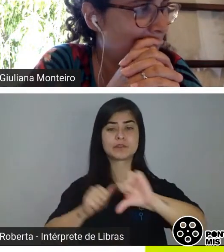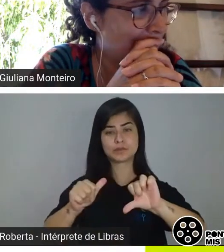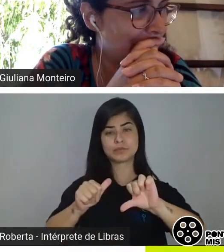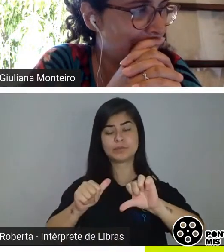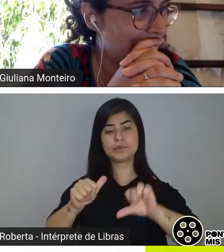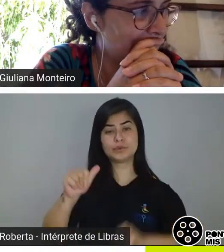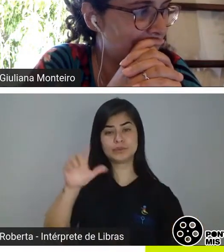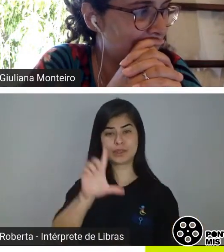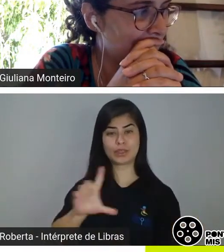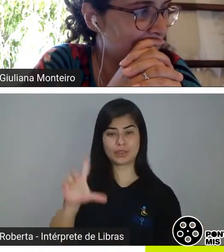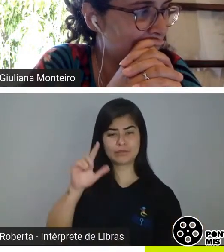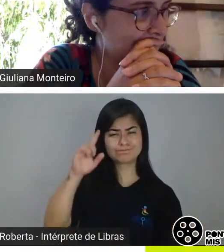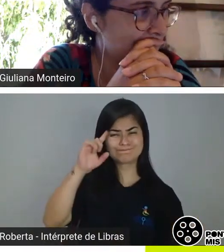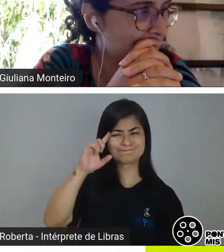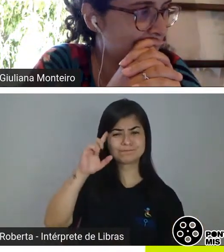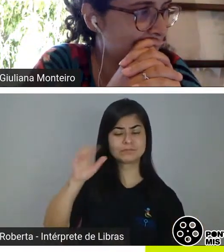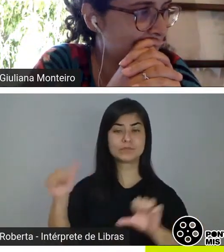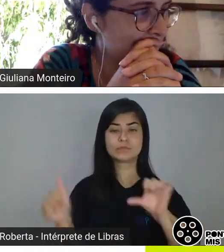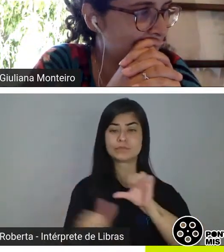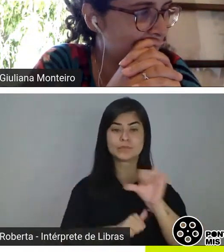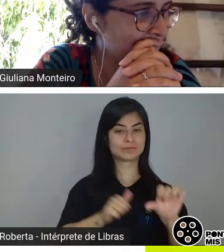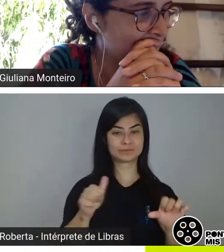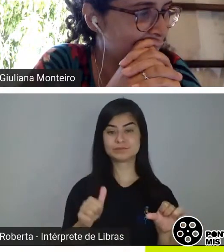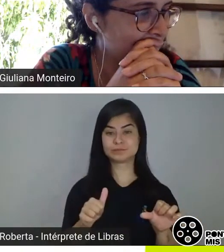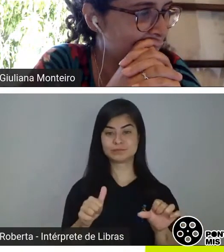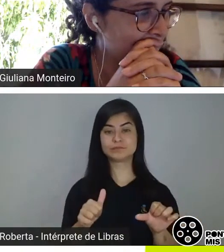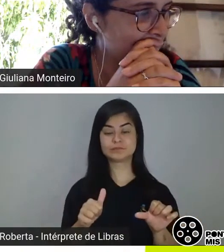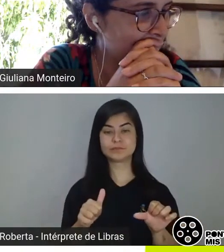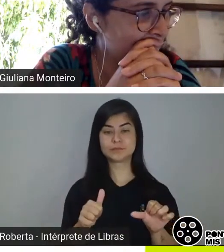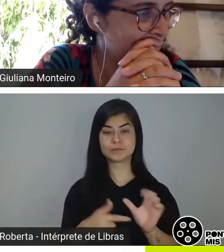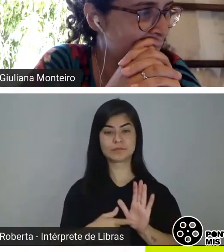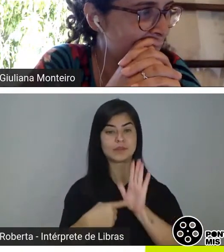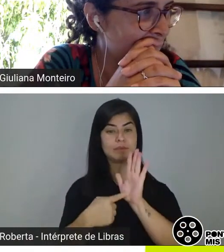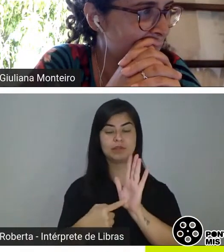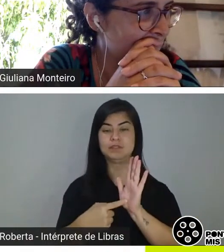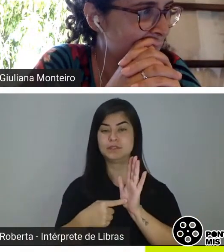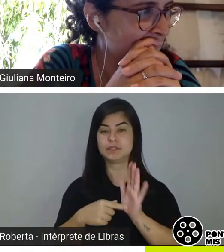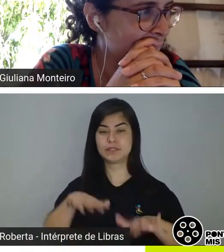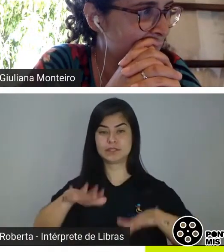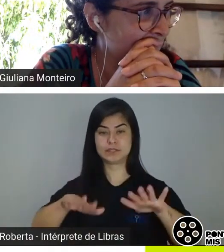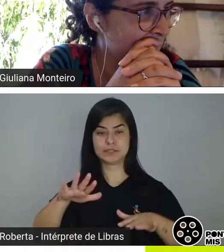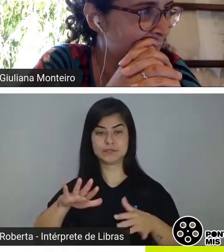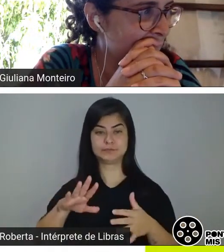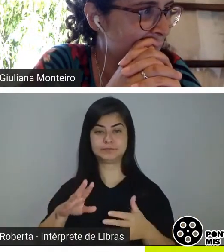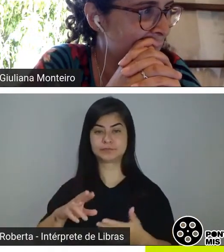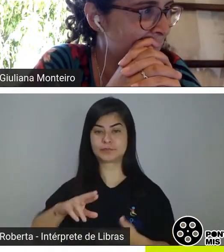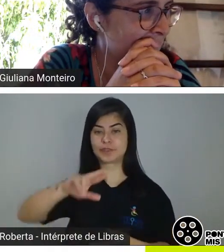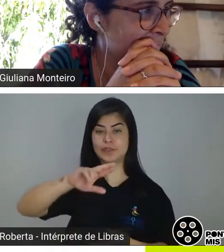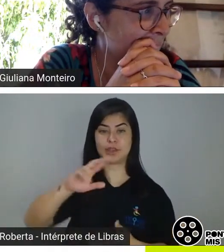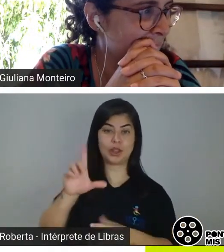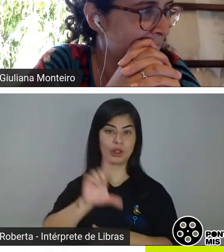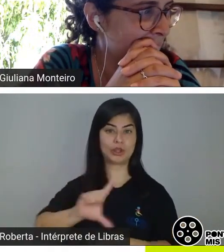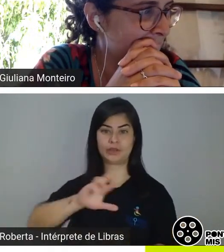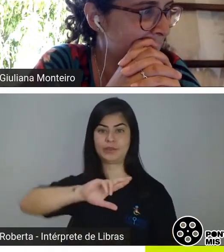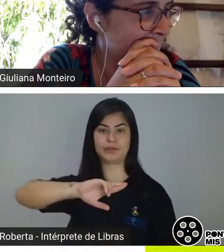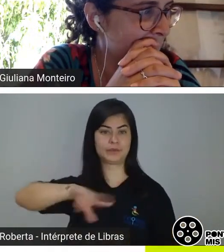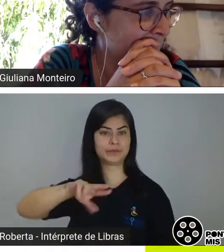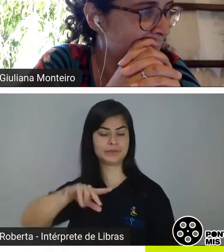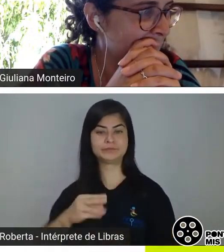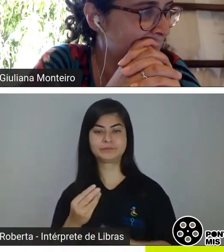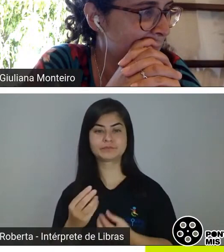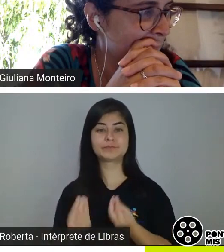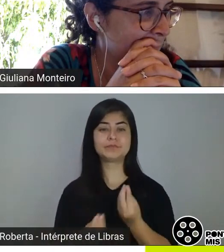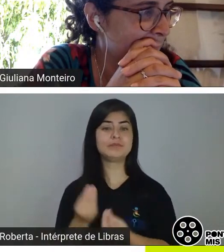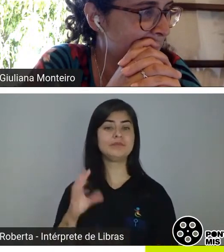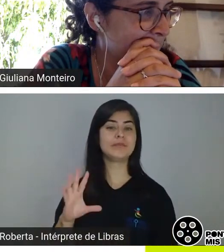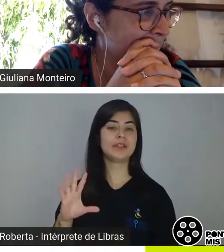essa lógica e mostra como essa lógica é perversa ou, às vezes, é uma não lógica, né? Como isso